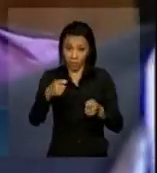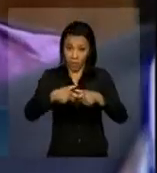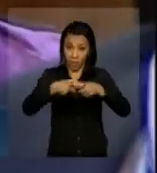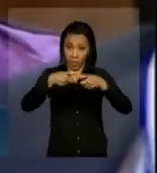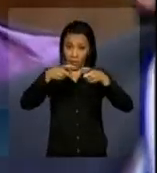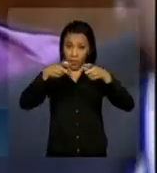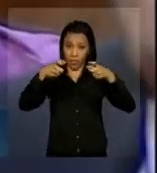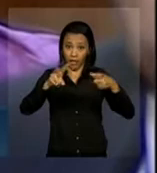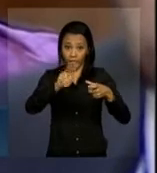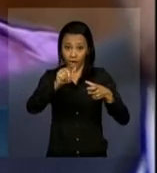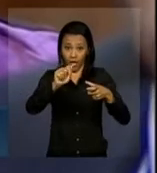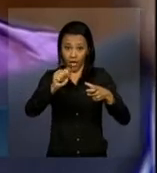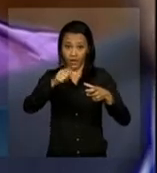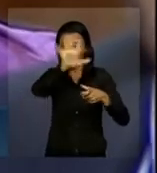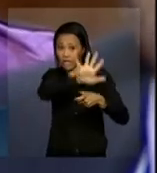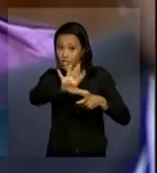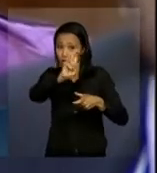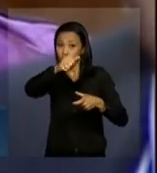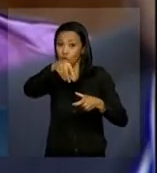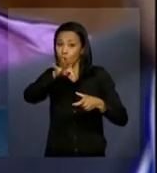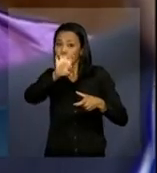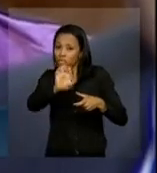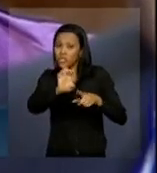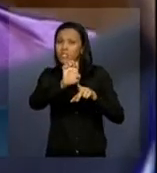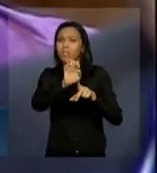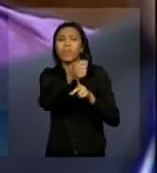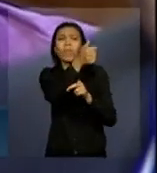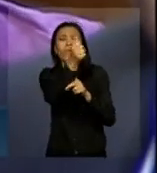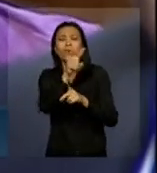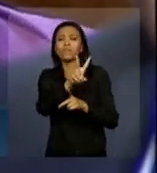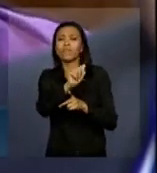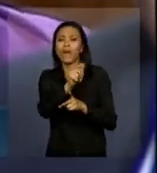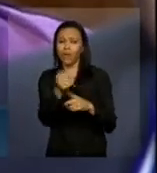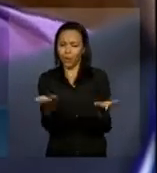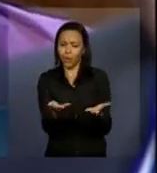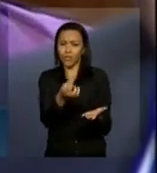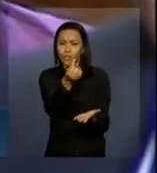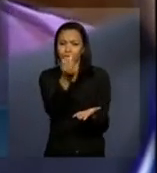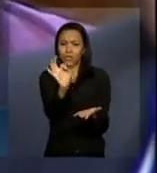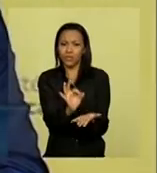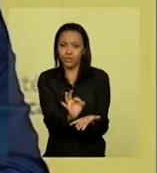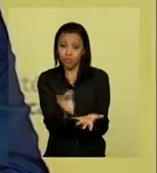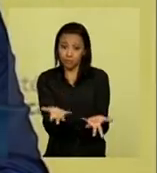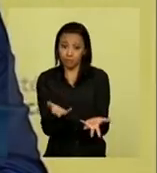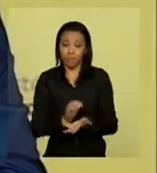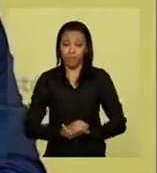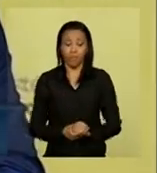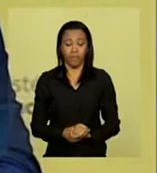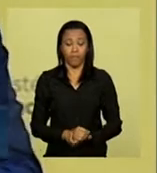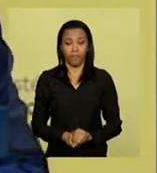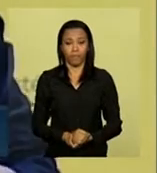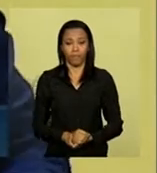as vagas na região norte já que ela é a região que oferece menos vagas hoje Seis por cento